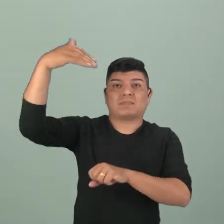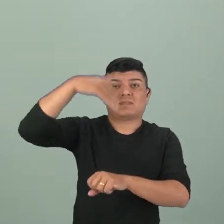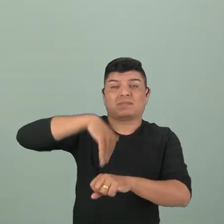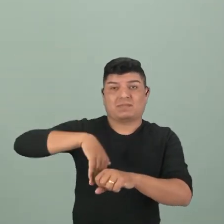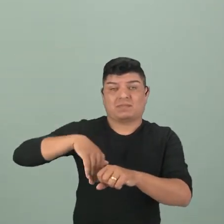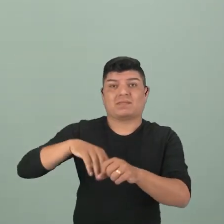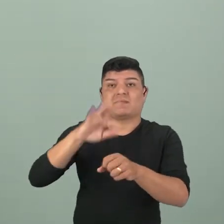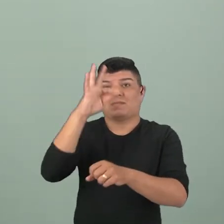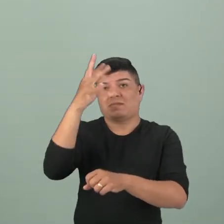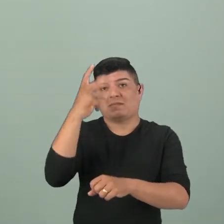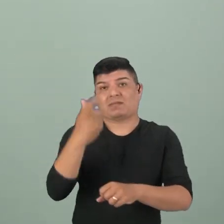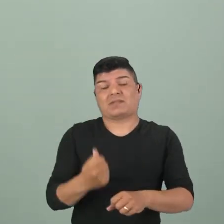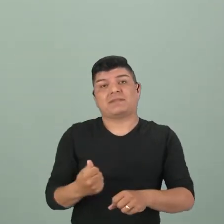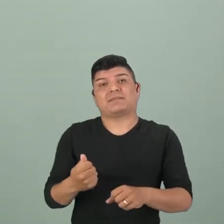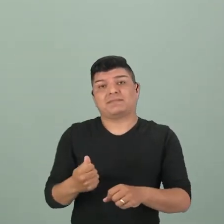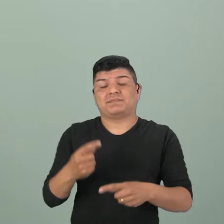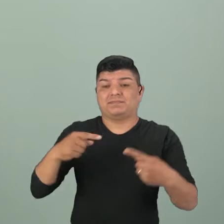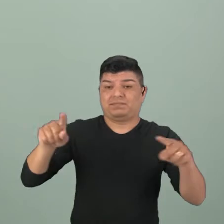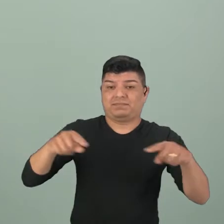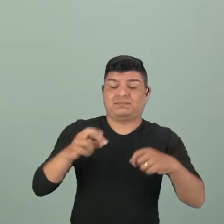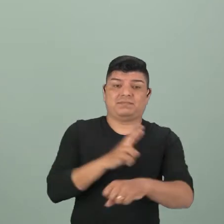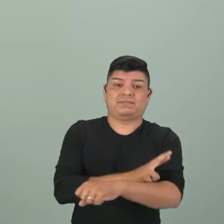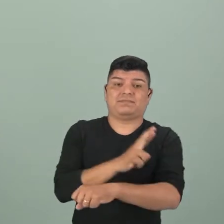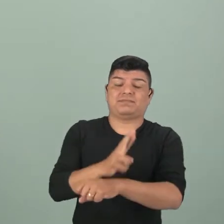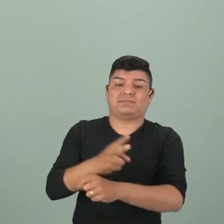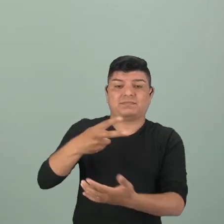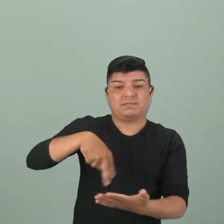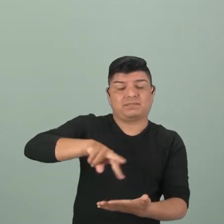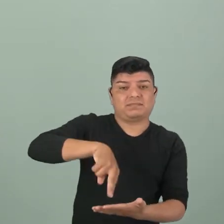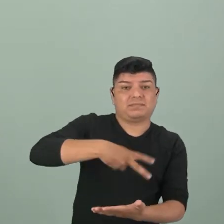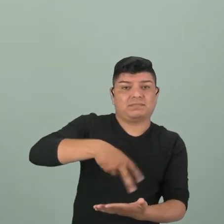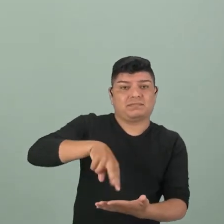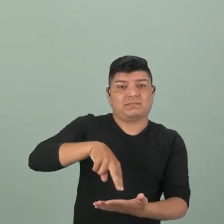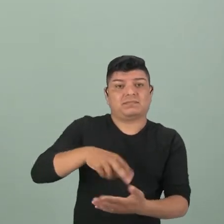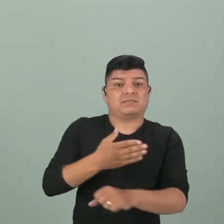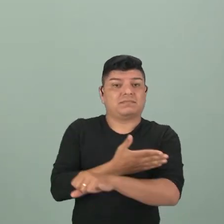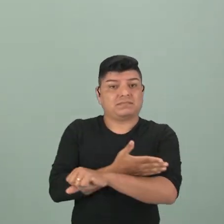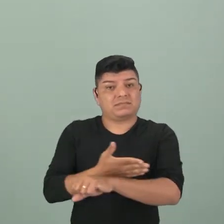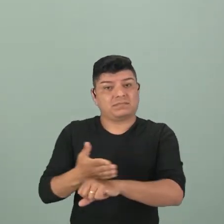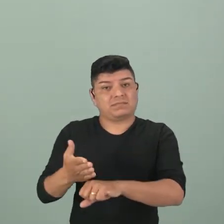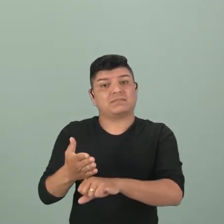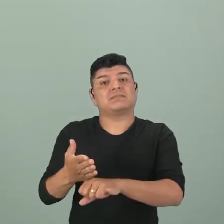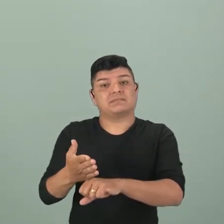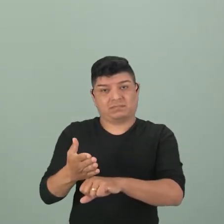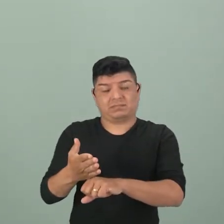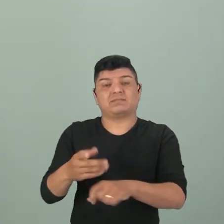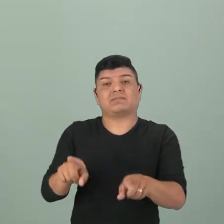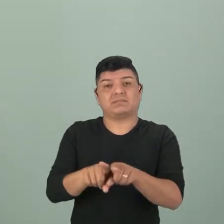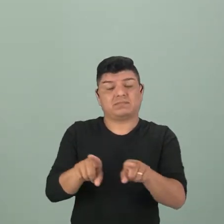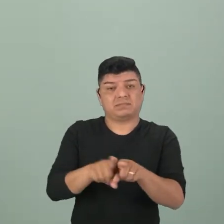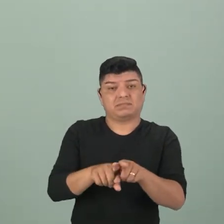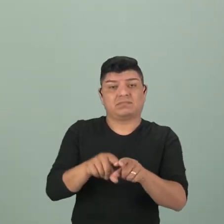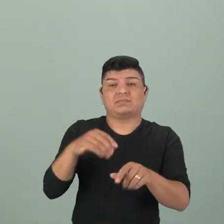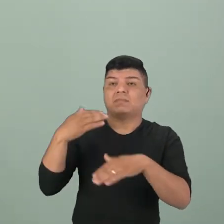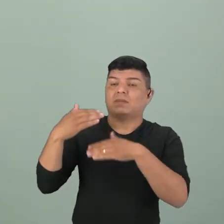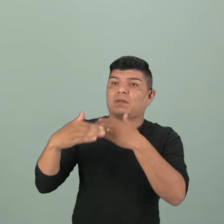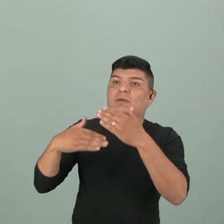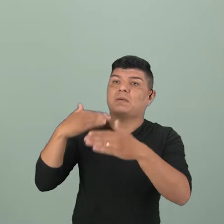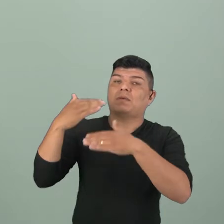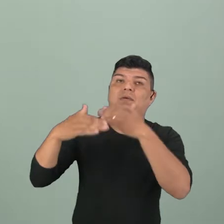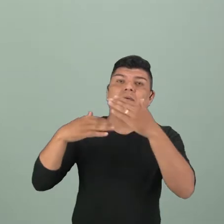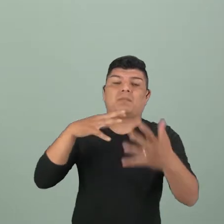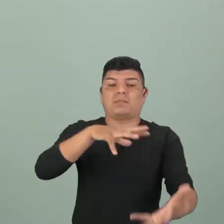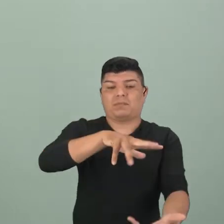uma diversidade étnica que vai estar na música, na religião, na dança. São costumes e tradições também que vão perpetuando